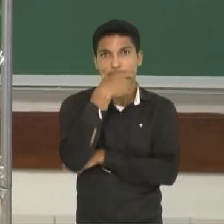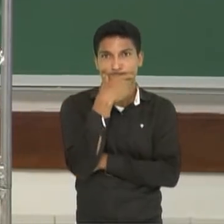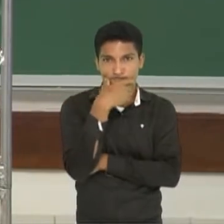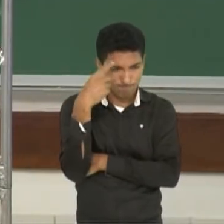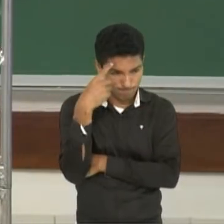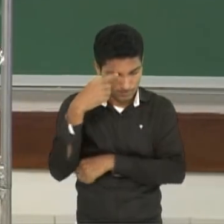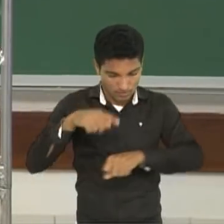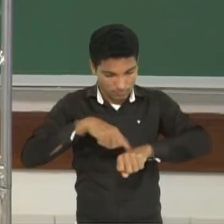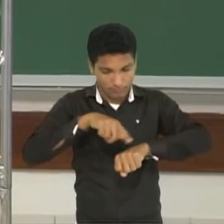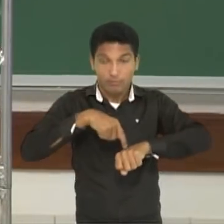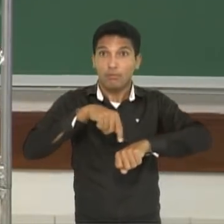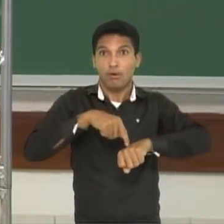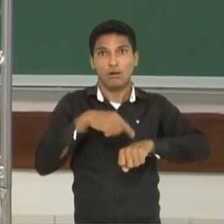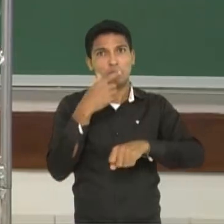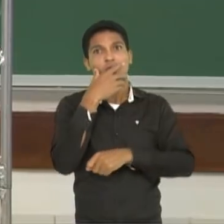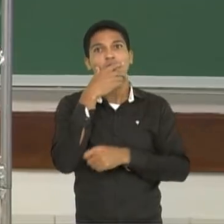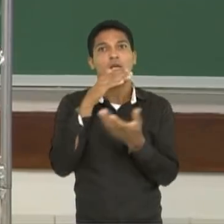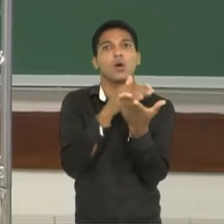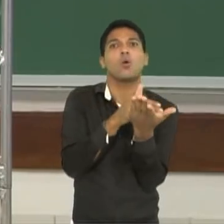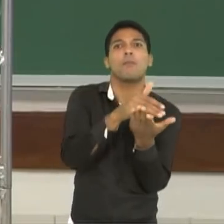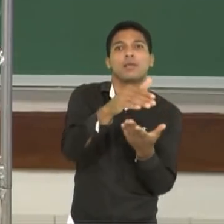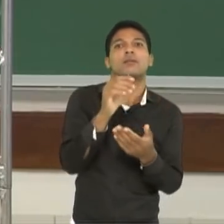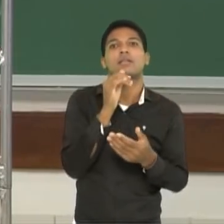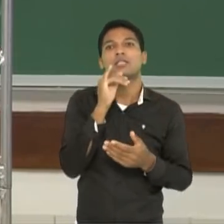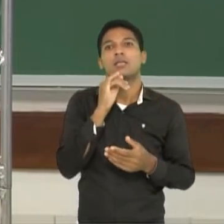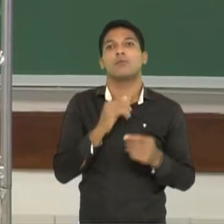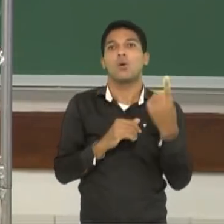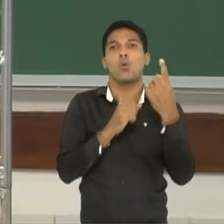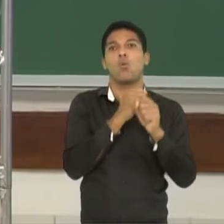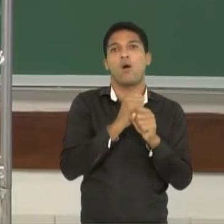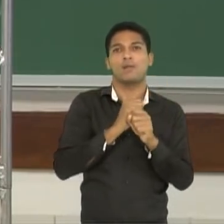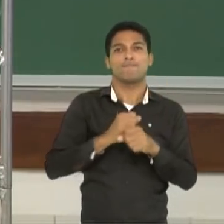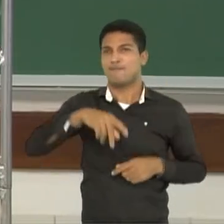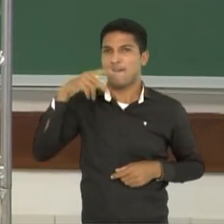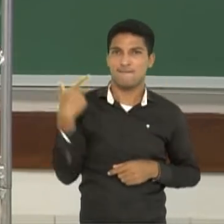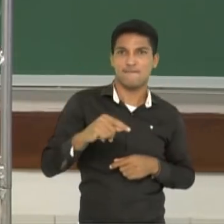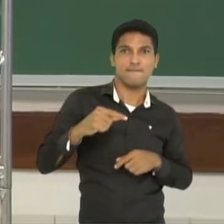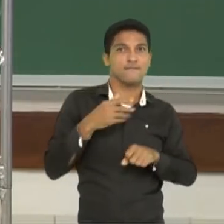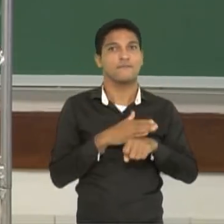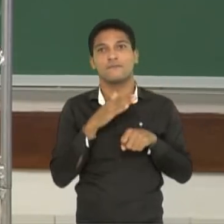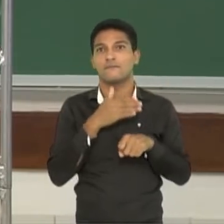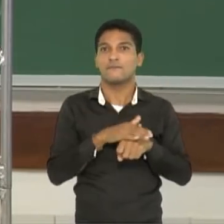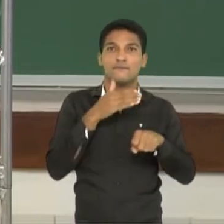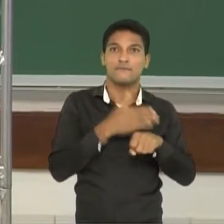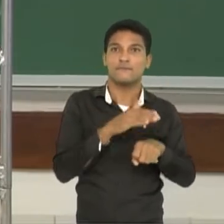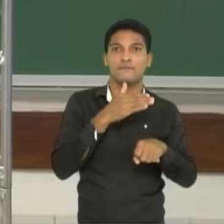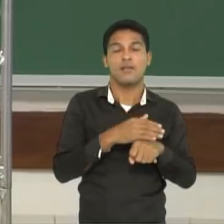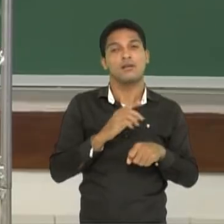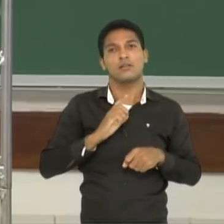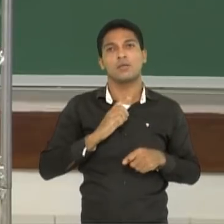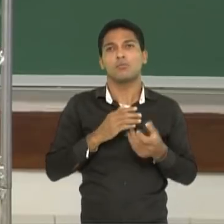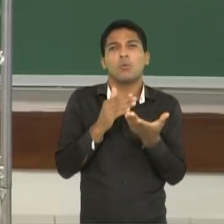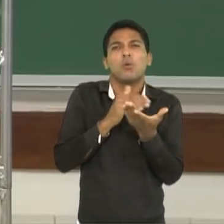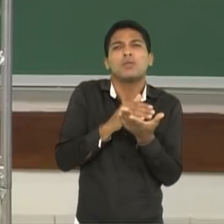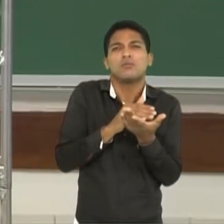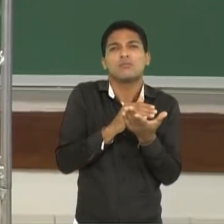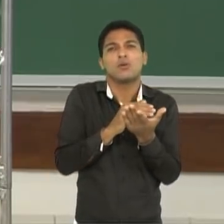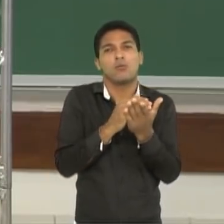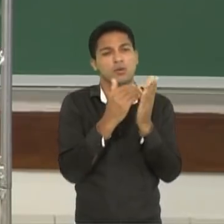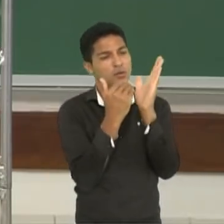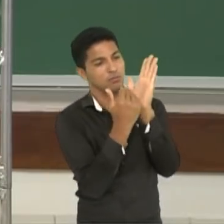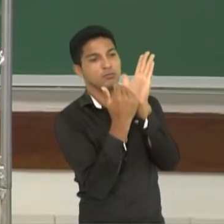Apesar de os esportes de marca estabelecerem uma competição entre atletas, comparando suas marcas, podemos dizer